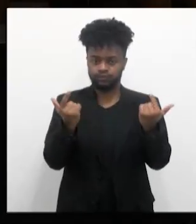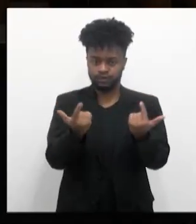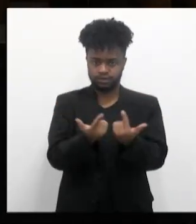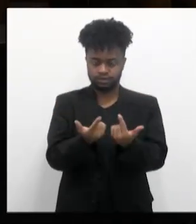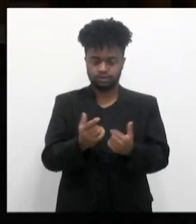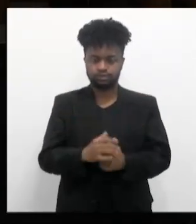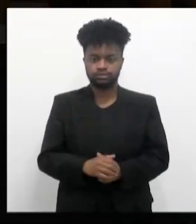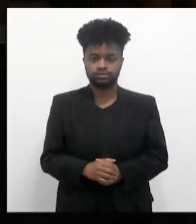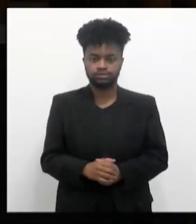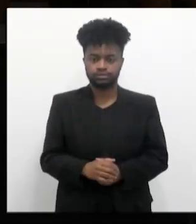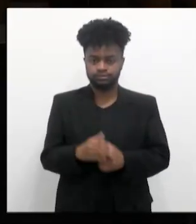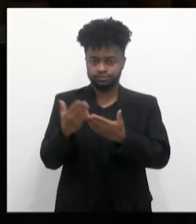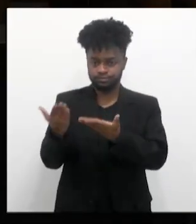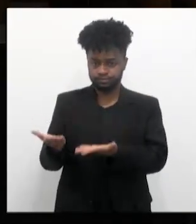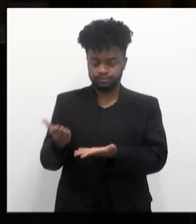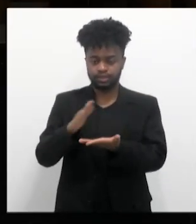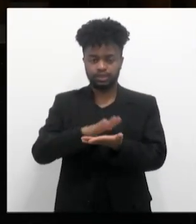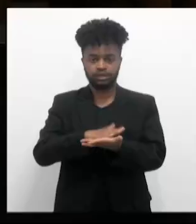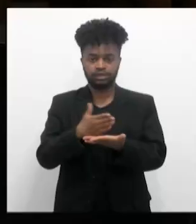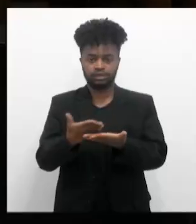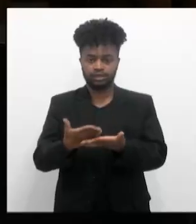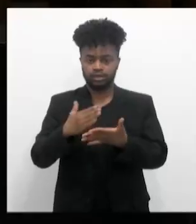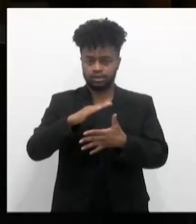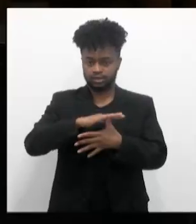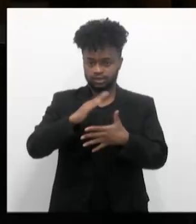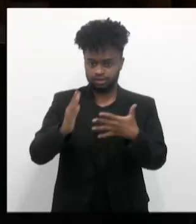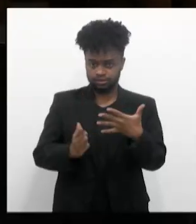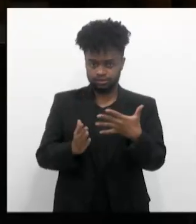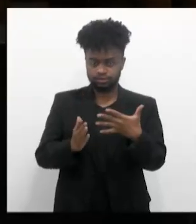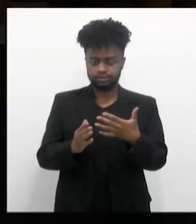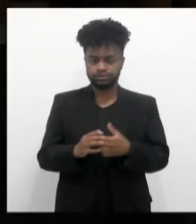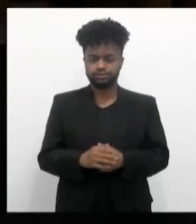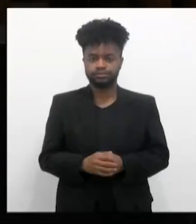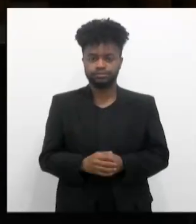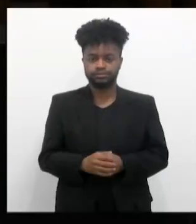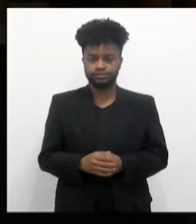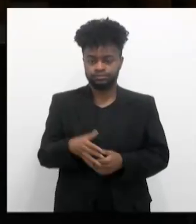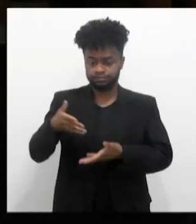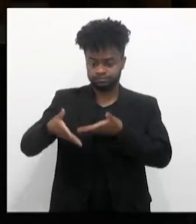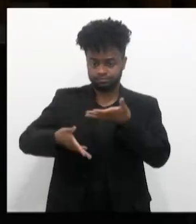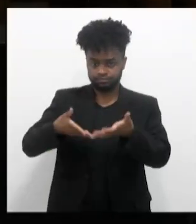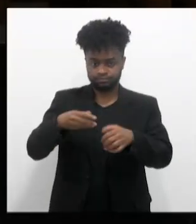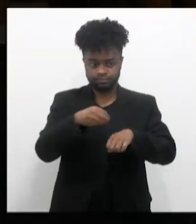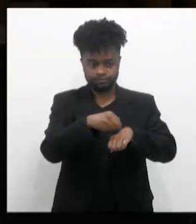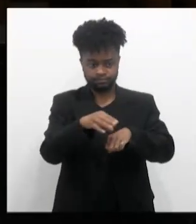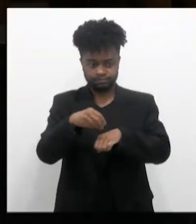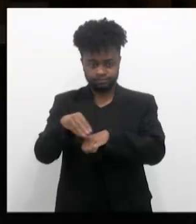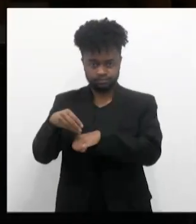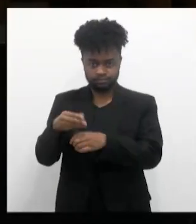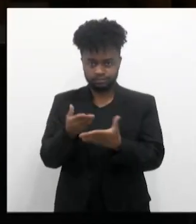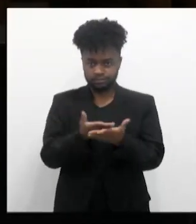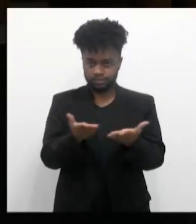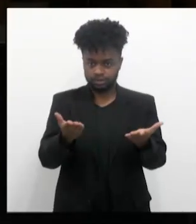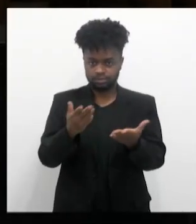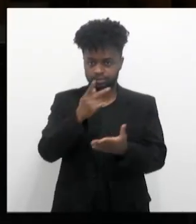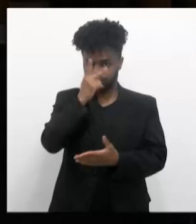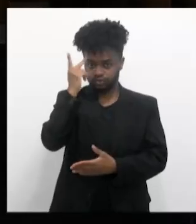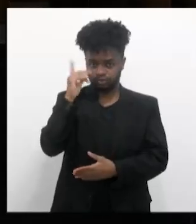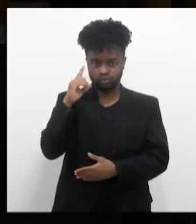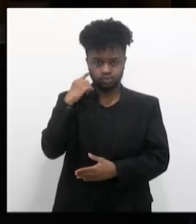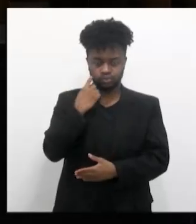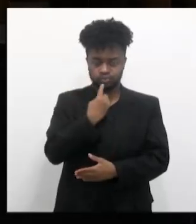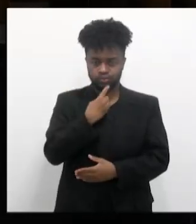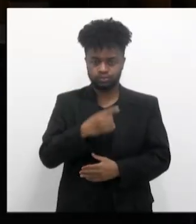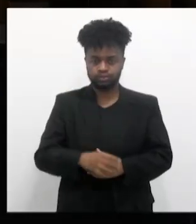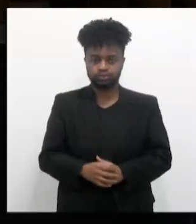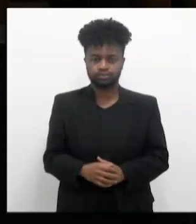Alerj, senhor intérprete da língua de Libras, que leva a nossa voz aos deficientes